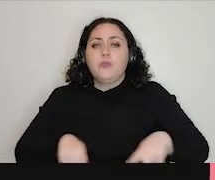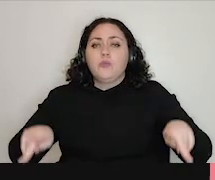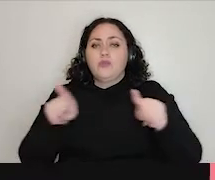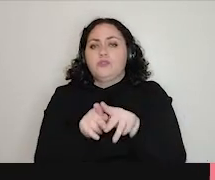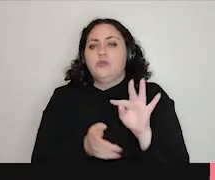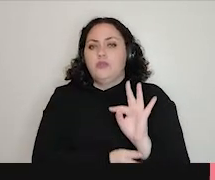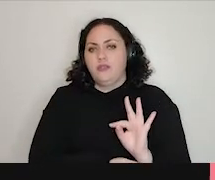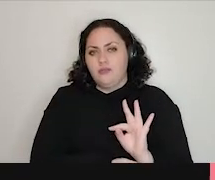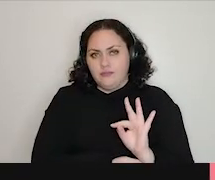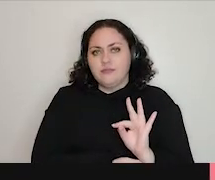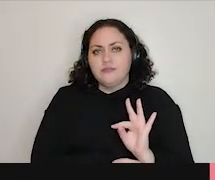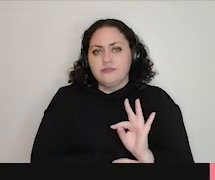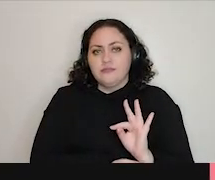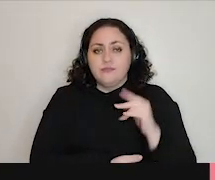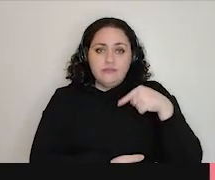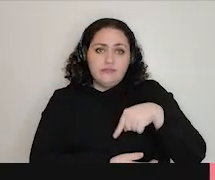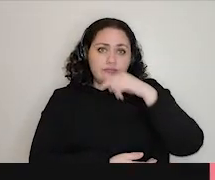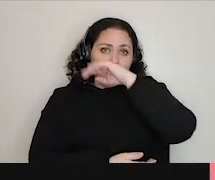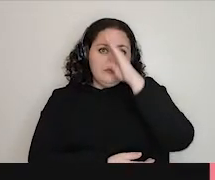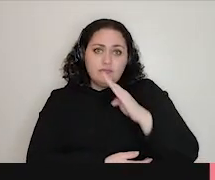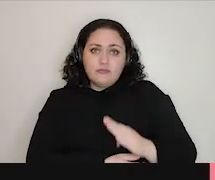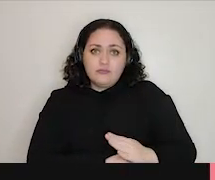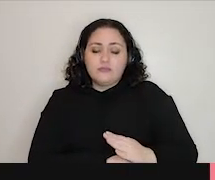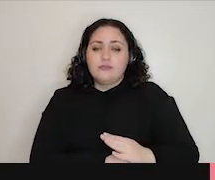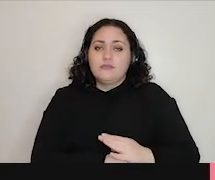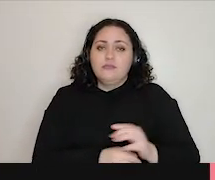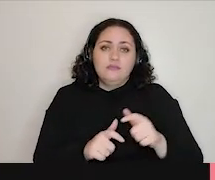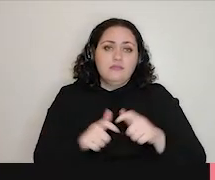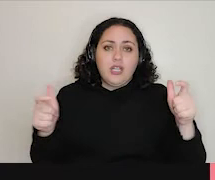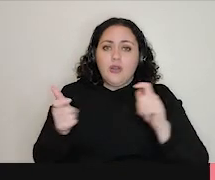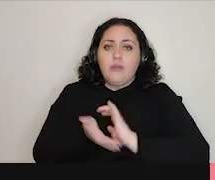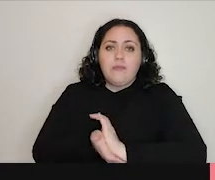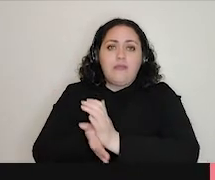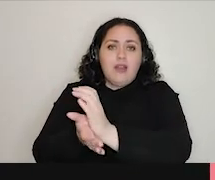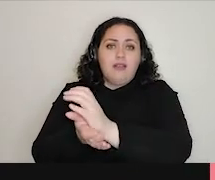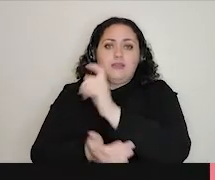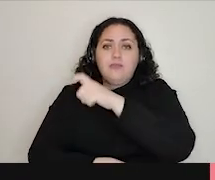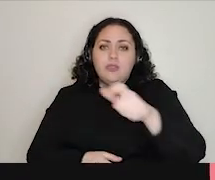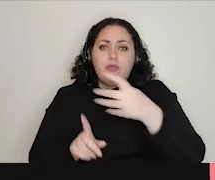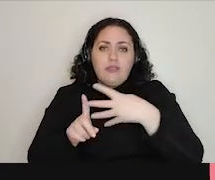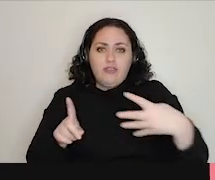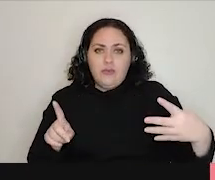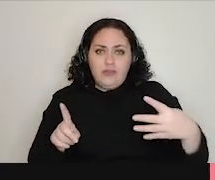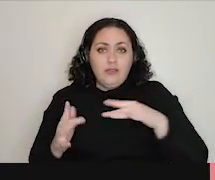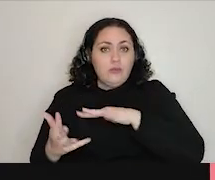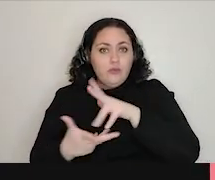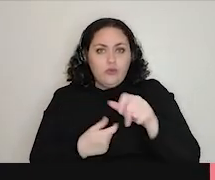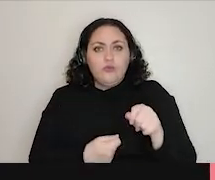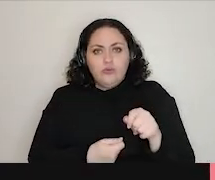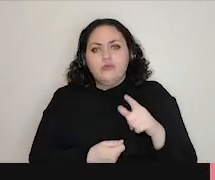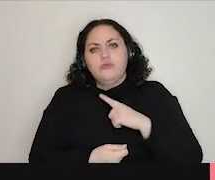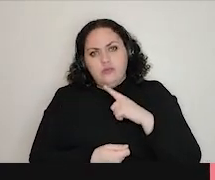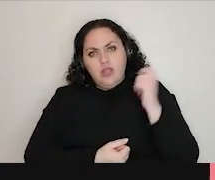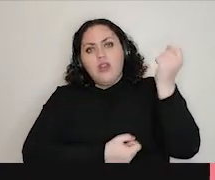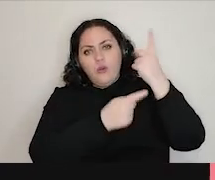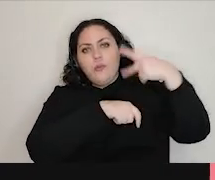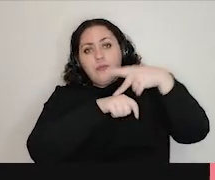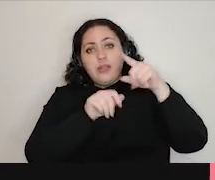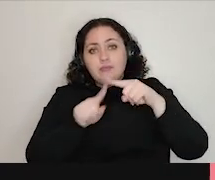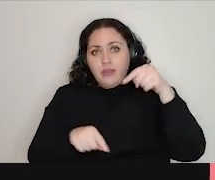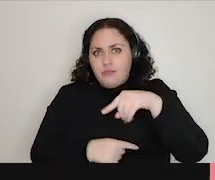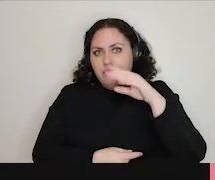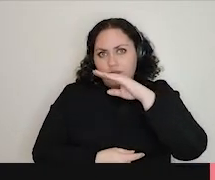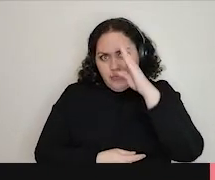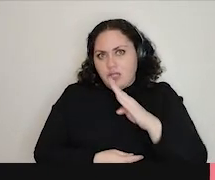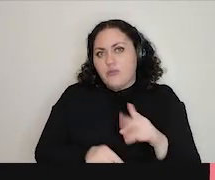né? O Brasil é o país que mais mata a população LGBT no mundo, um dos que mais mata, né? E é o país que mais mata pessoas